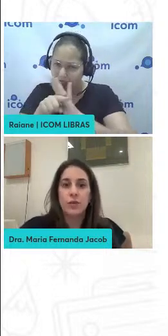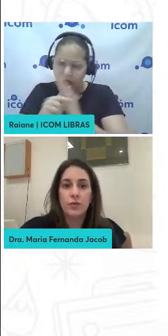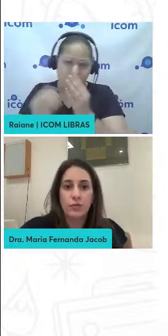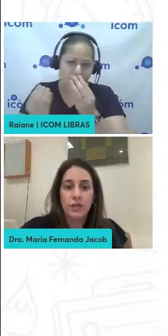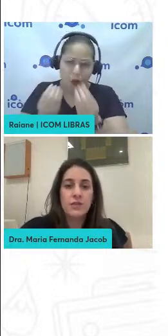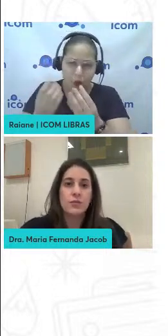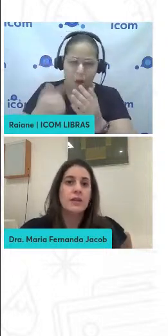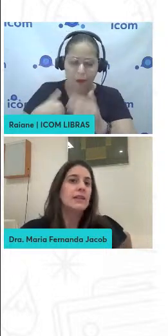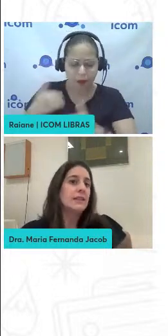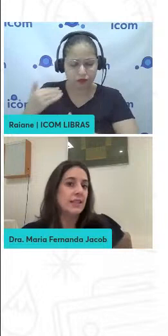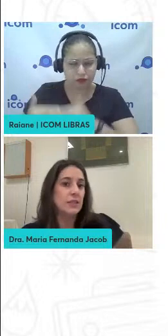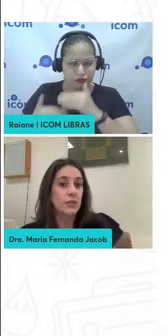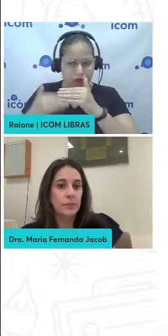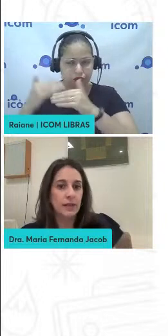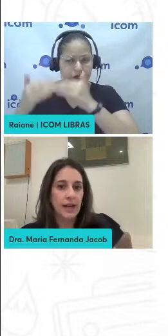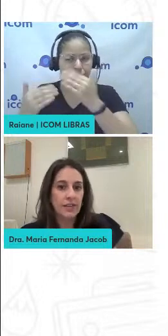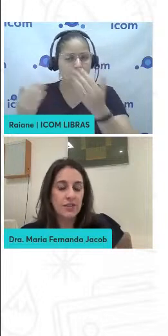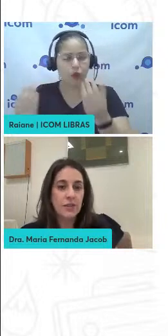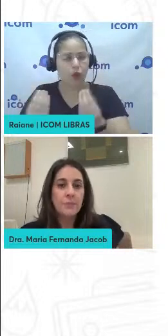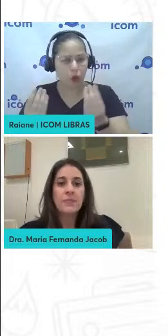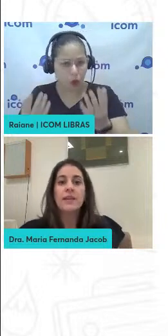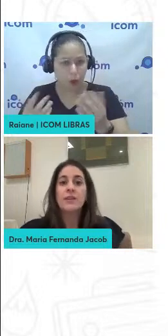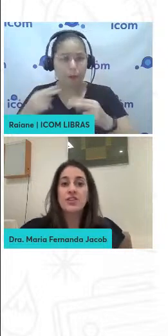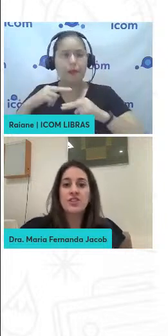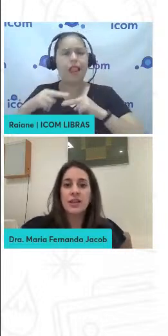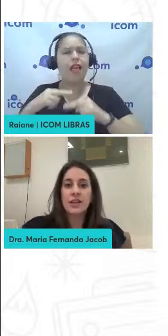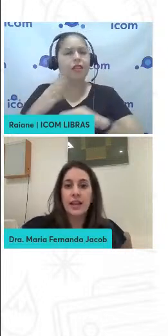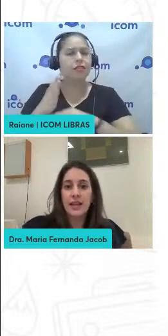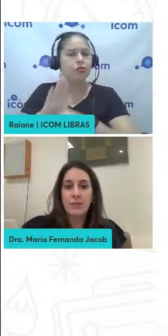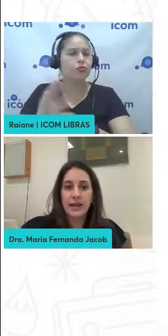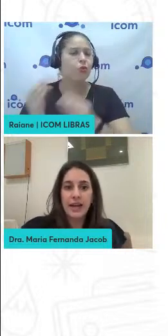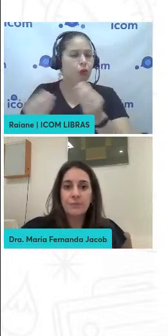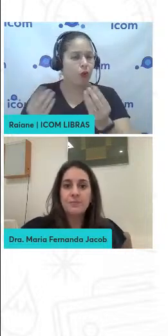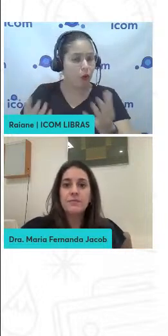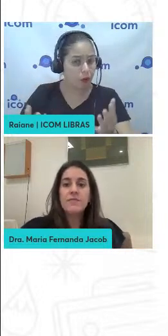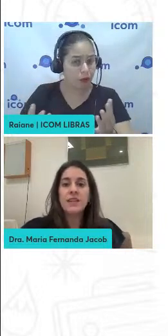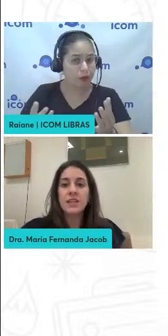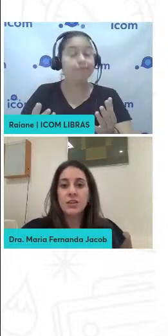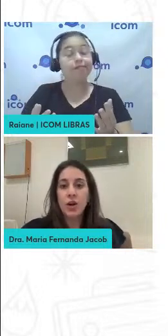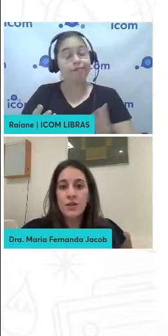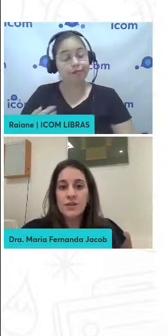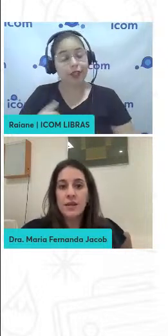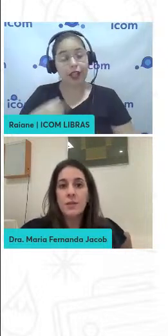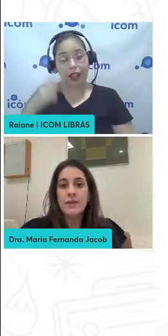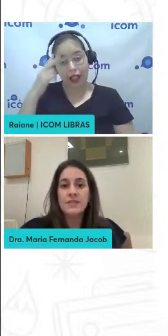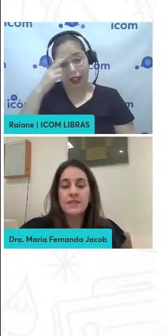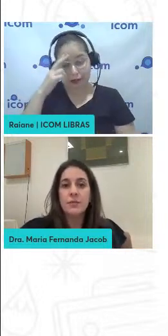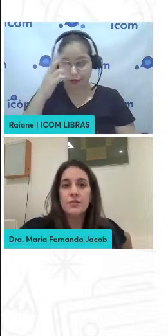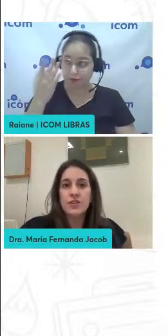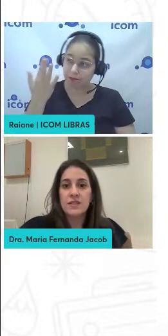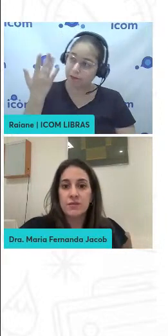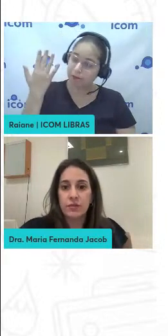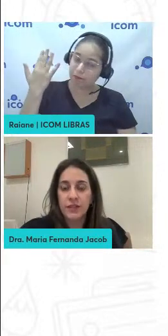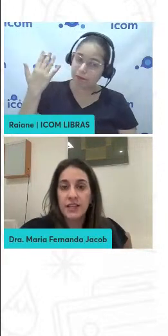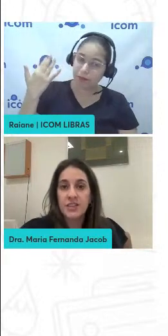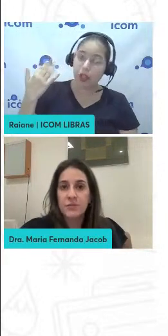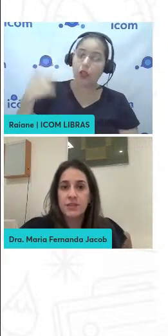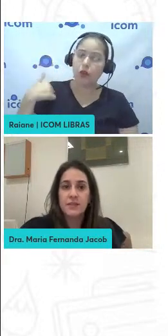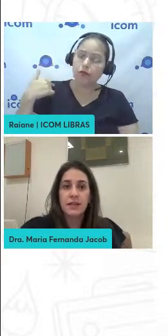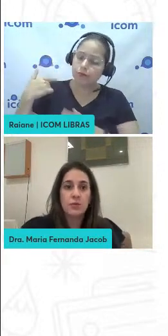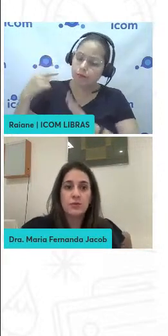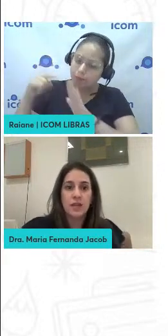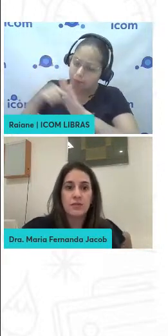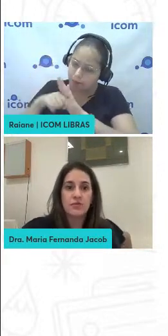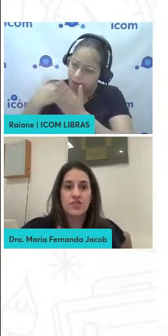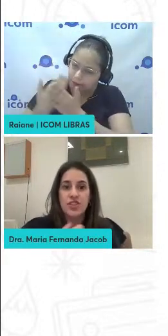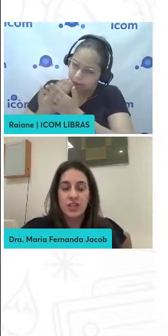desenvolvo isso daí no Pilates? Então, a gente tem que relembrar que nós precisamos desenvolver e